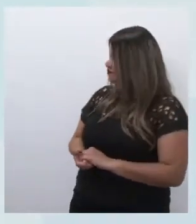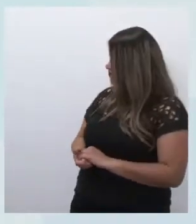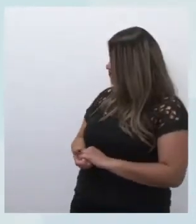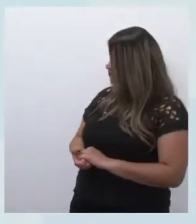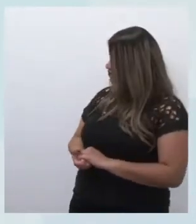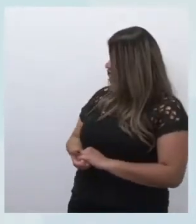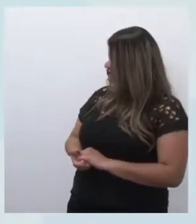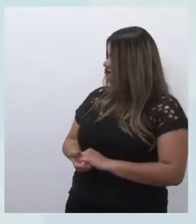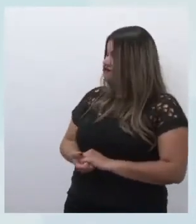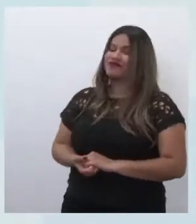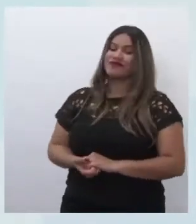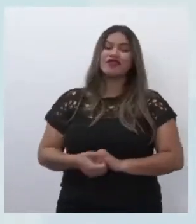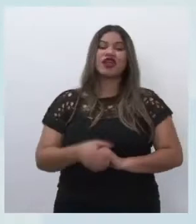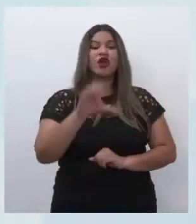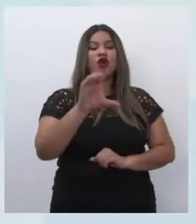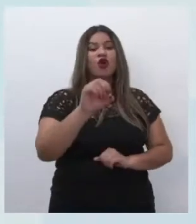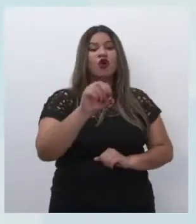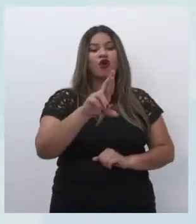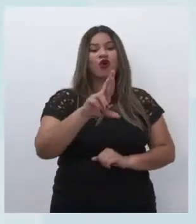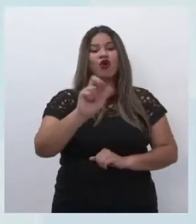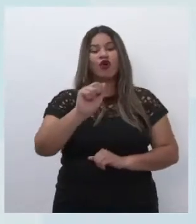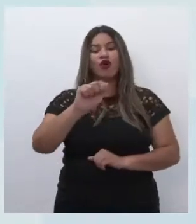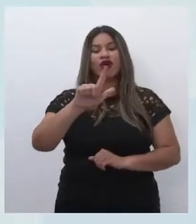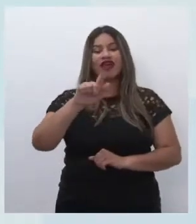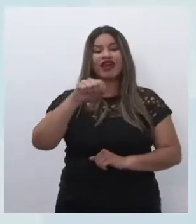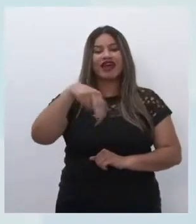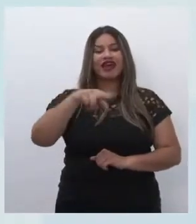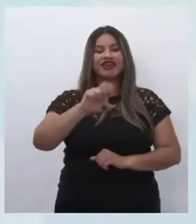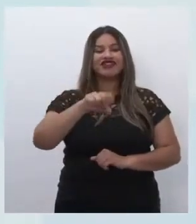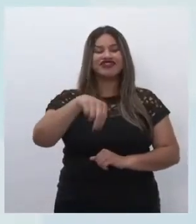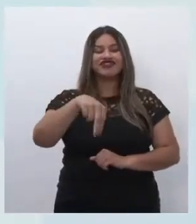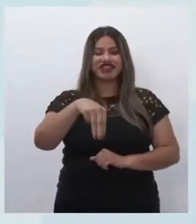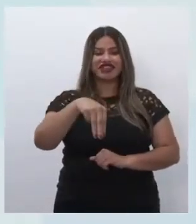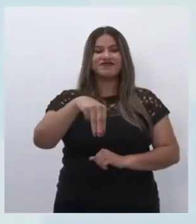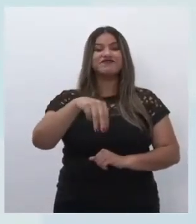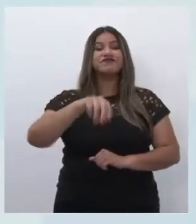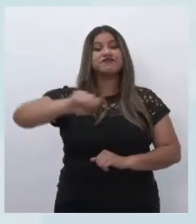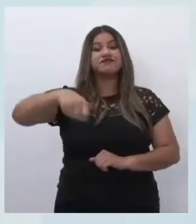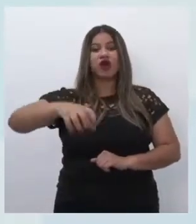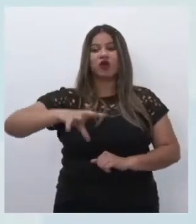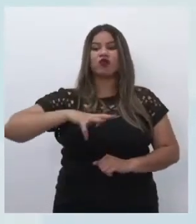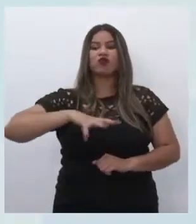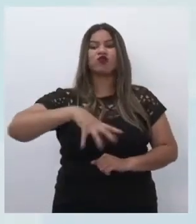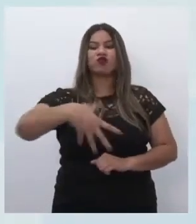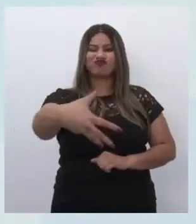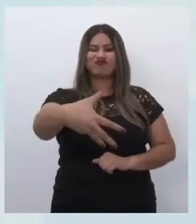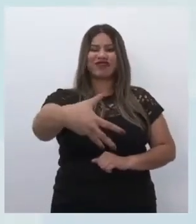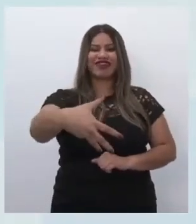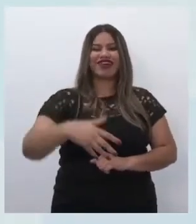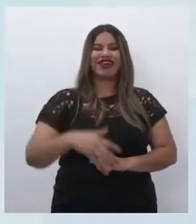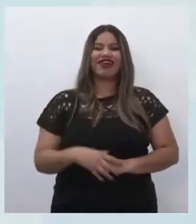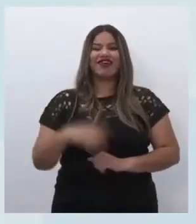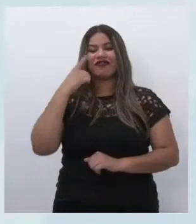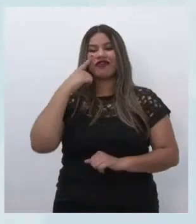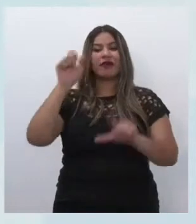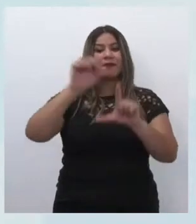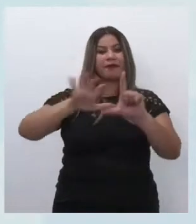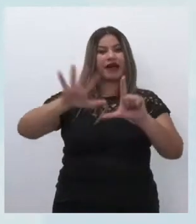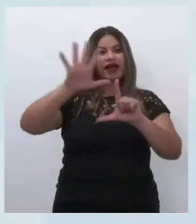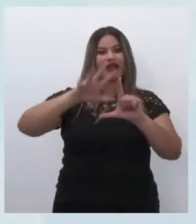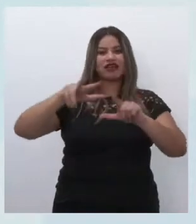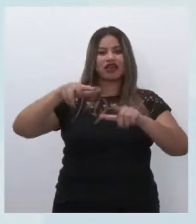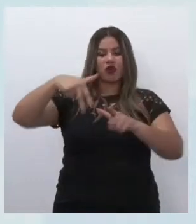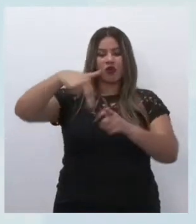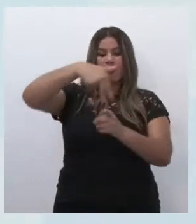Então, a última palavra, coragem. Né? Precisa muita coragem para enfrentar essa imagem. Até para enfrentar a imagem, precisa